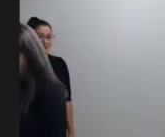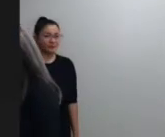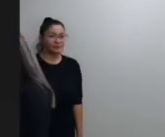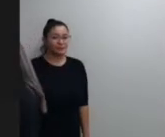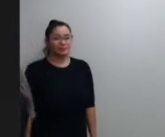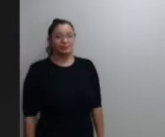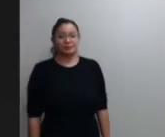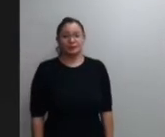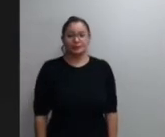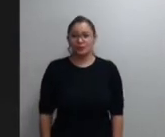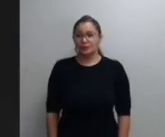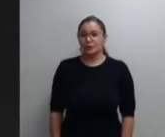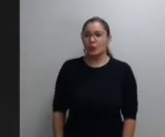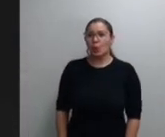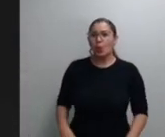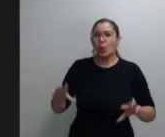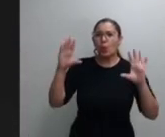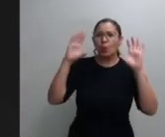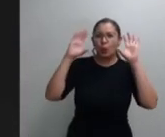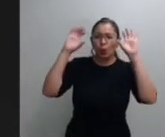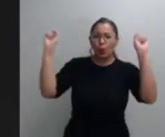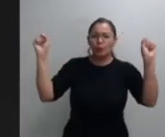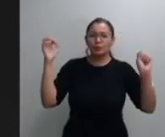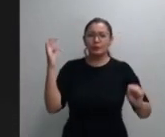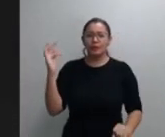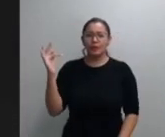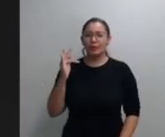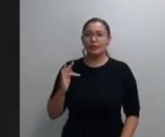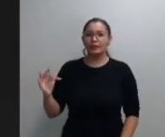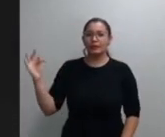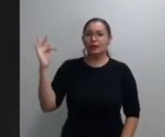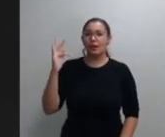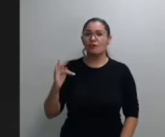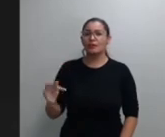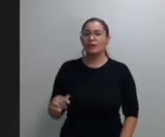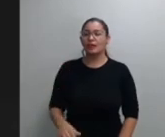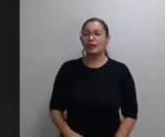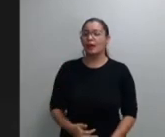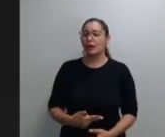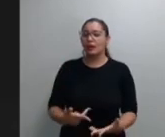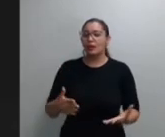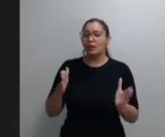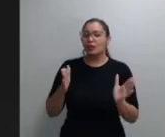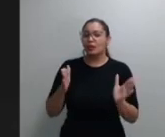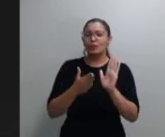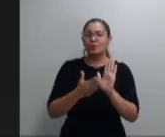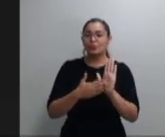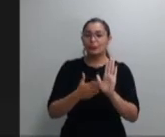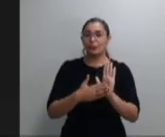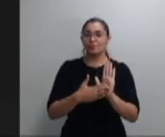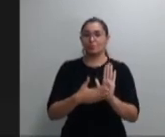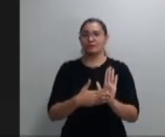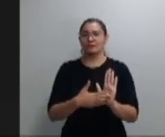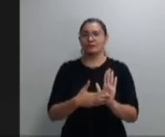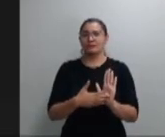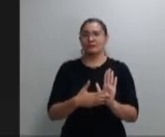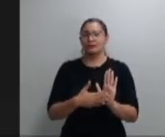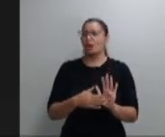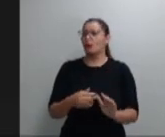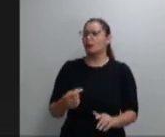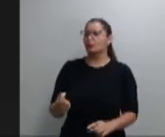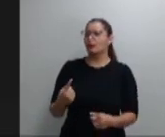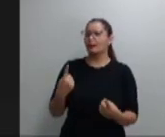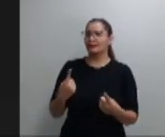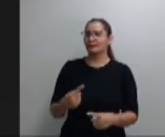foi no Supremo Tribunal Federal não esse caso concreto mas outros casos de forma assemelhada e achei interessante fazer